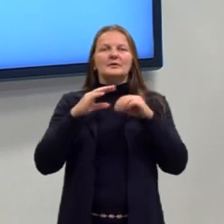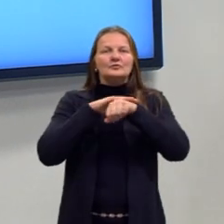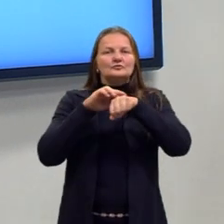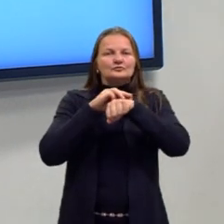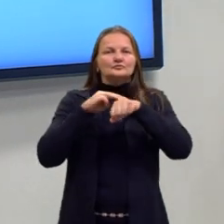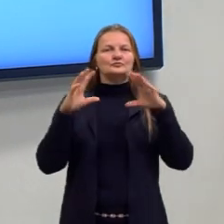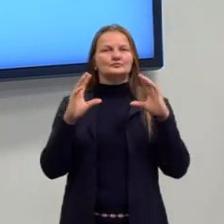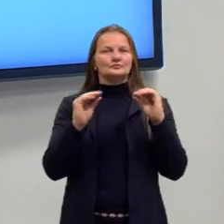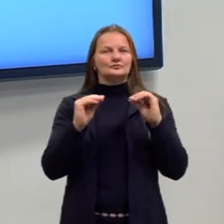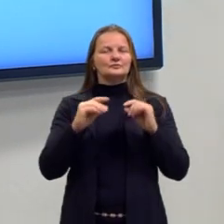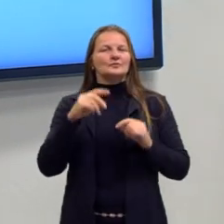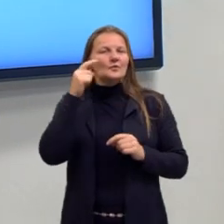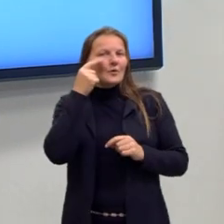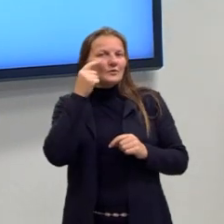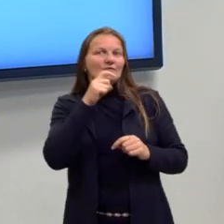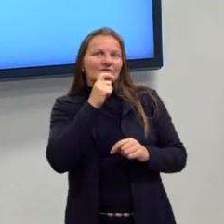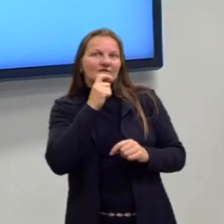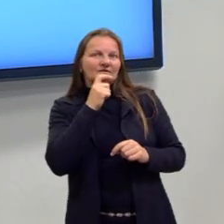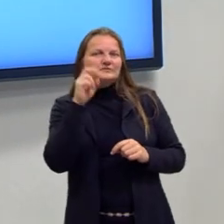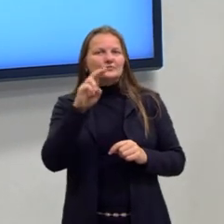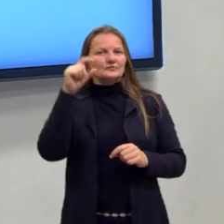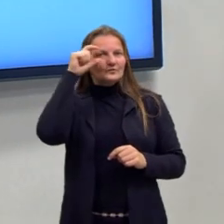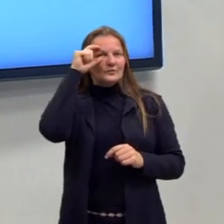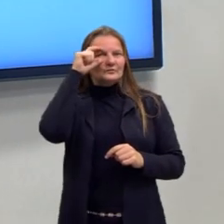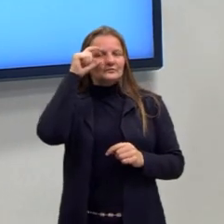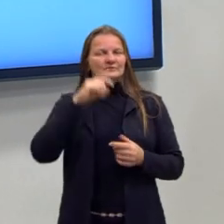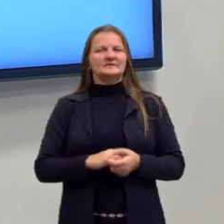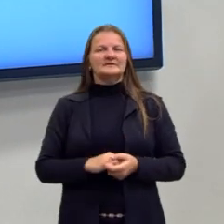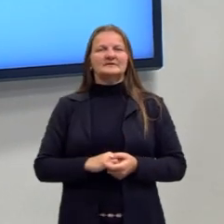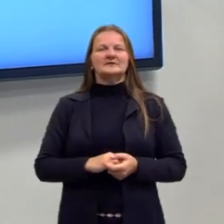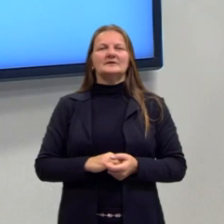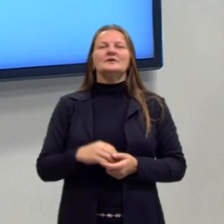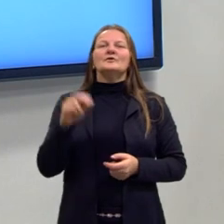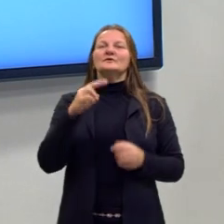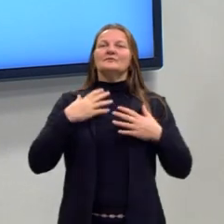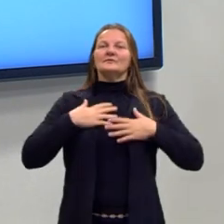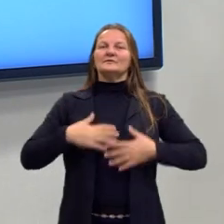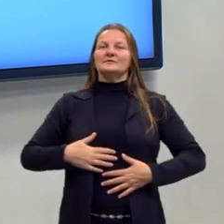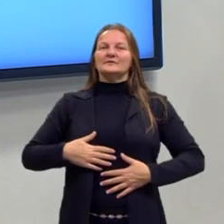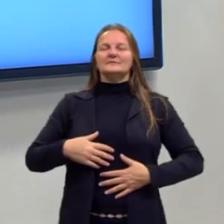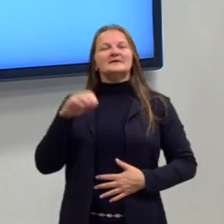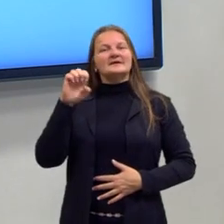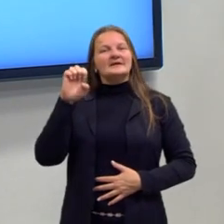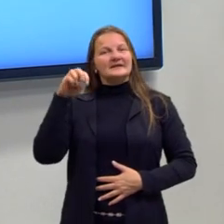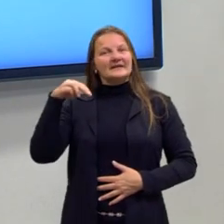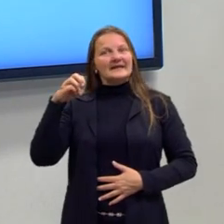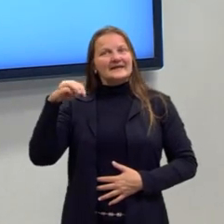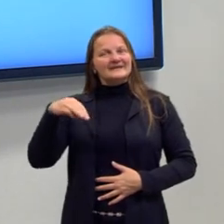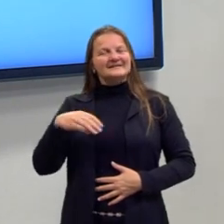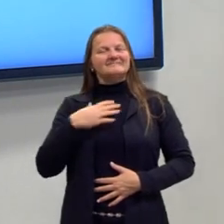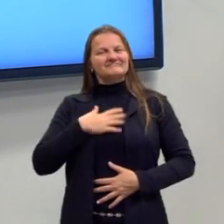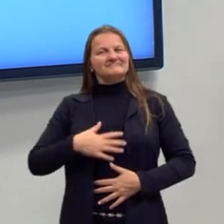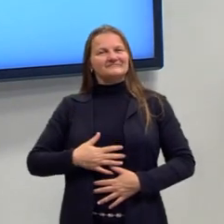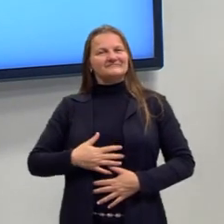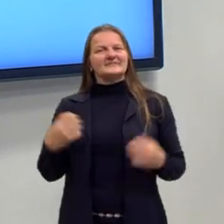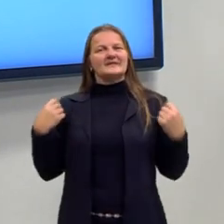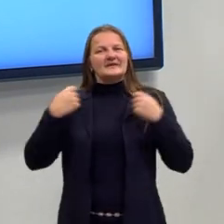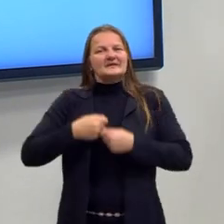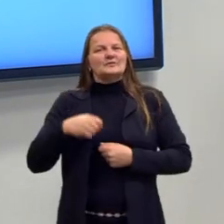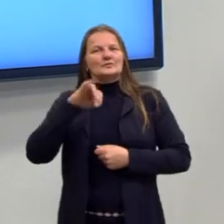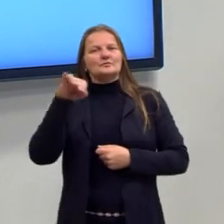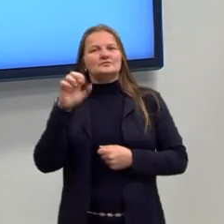escuros olhos verdes uso óculos do que utilizando a camiseta do pré-enem um casaco